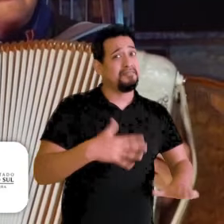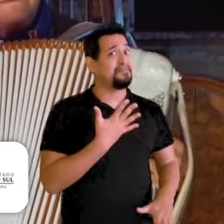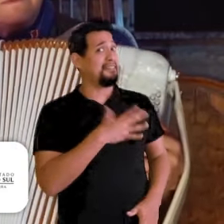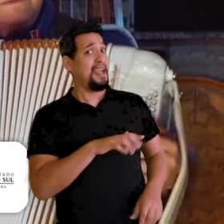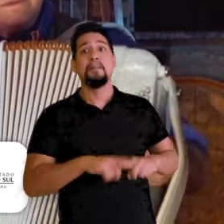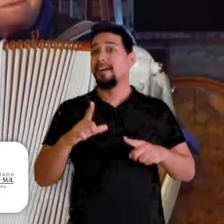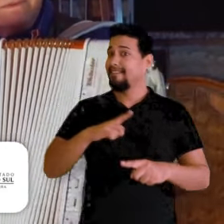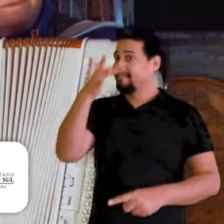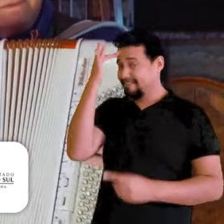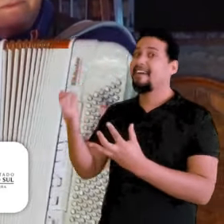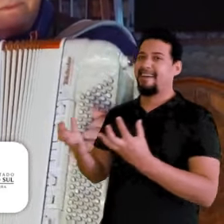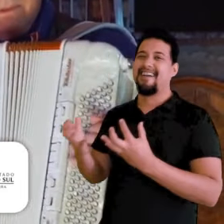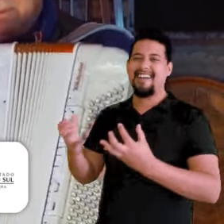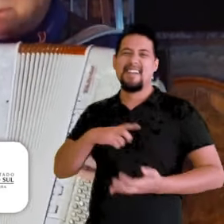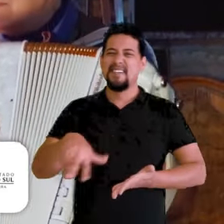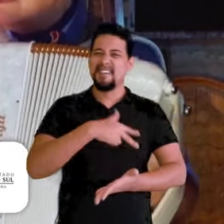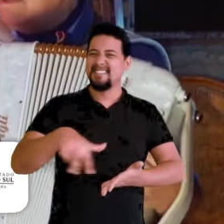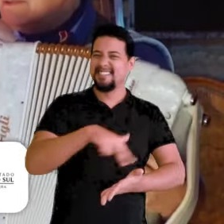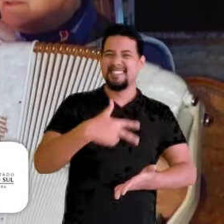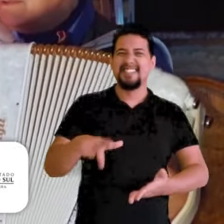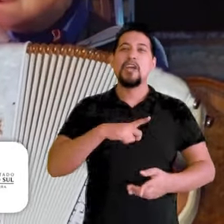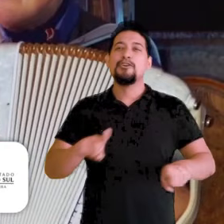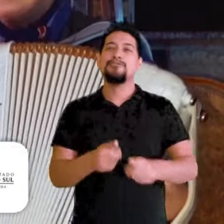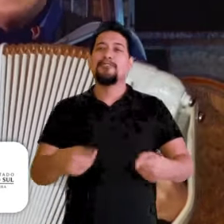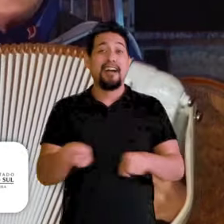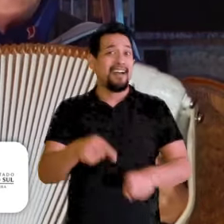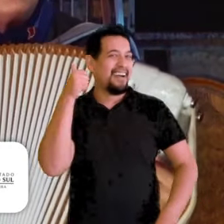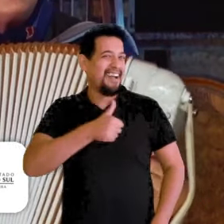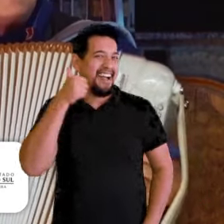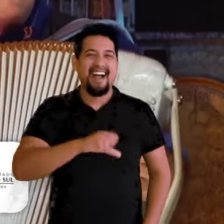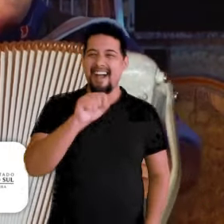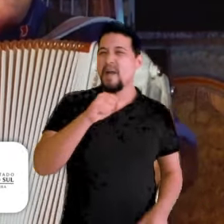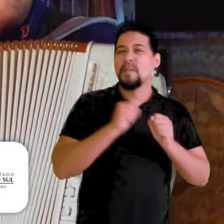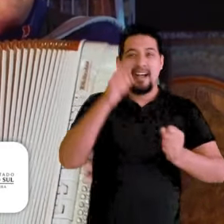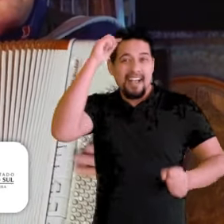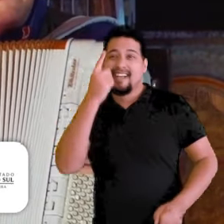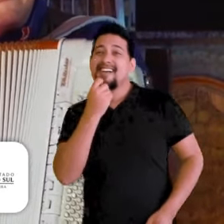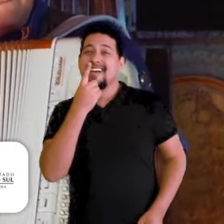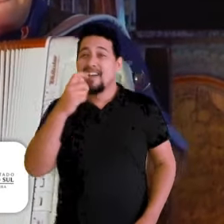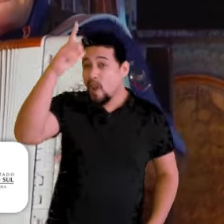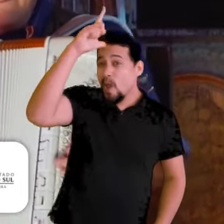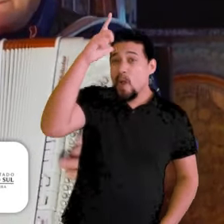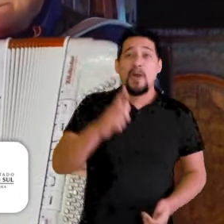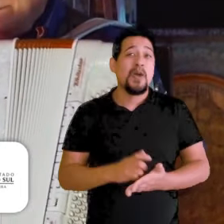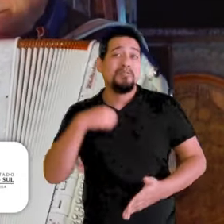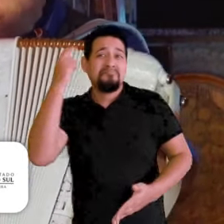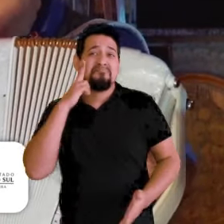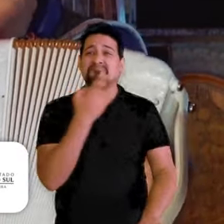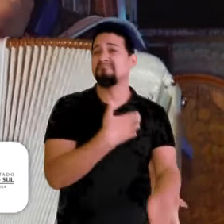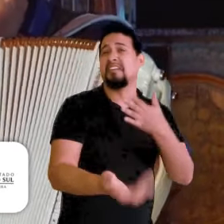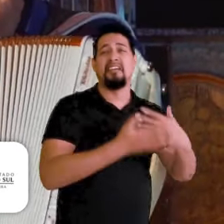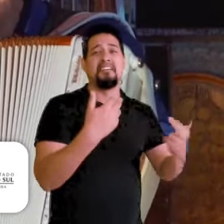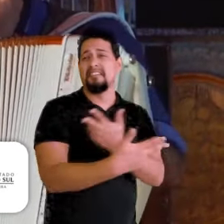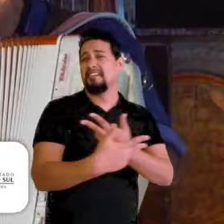quem não queira, mas tem quem quer, gosto de dança de churrasco e de mulher. Pode ser ruiva, loira ou morena, danço com